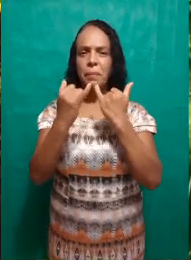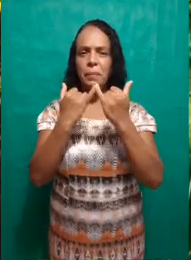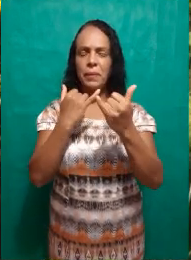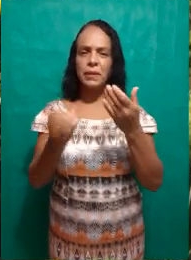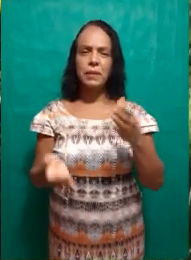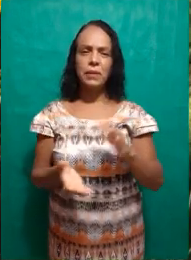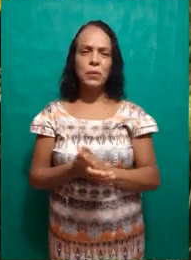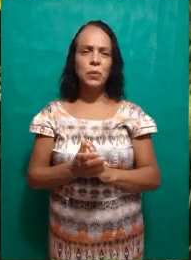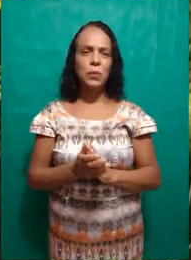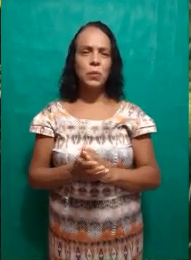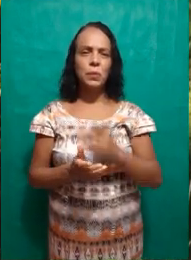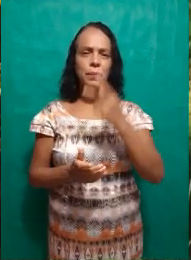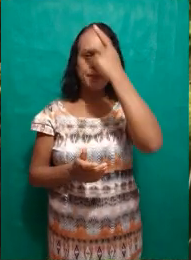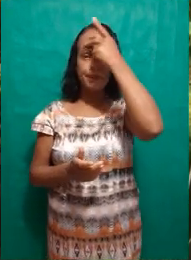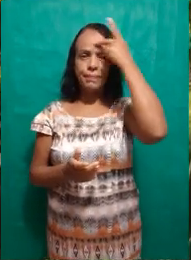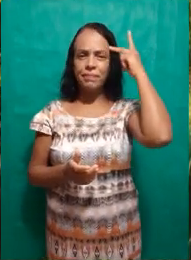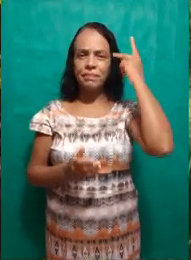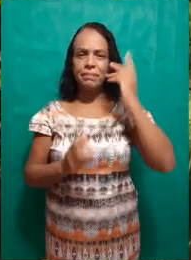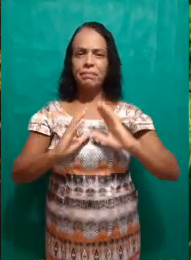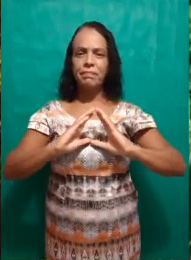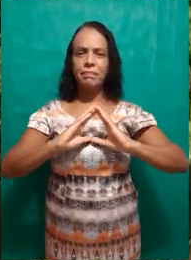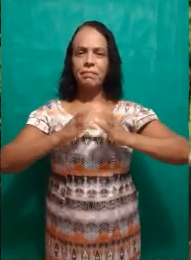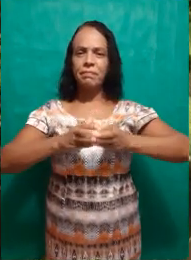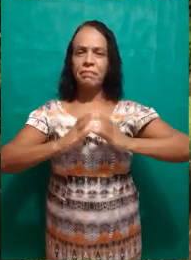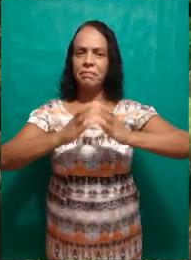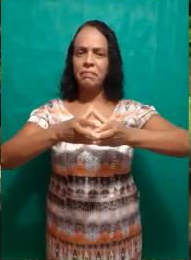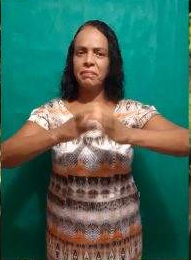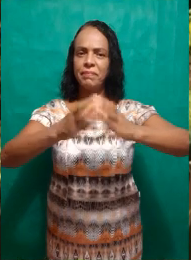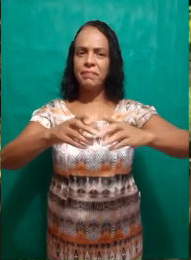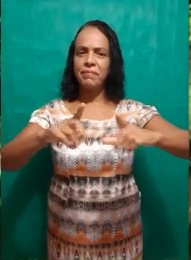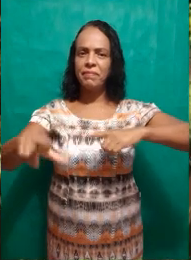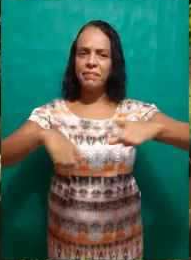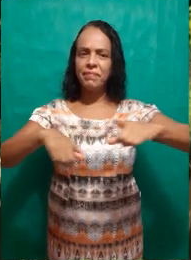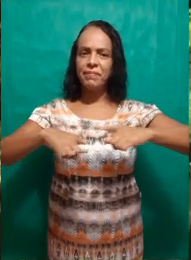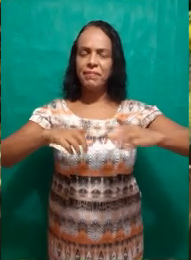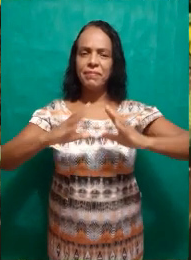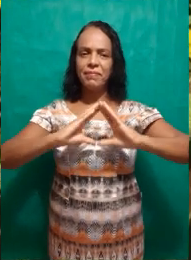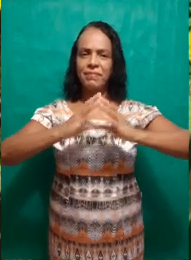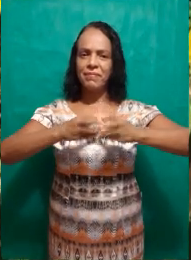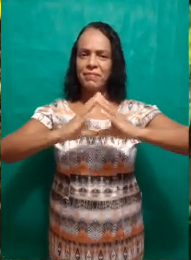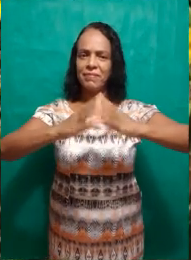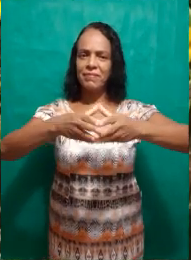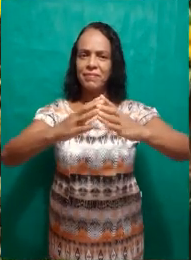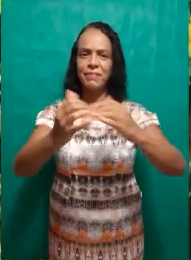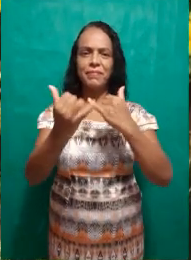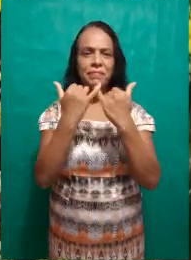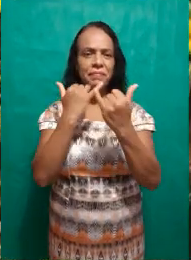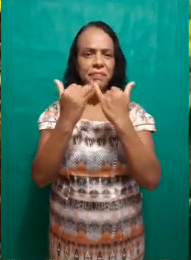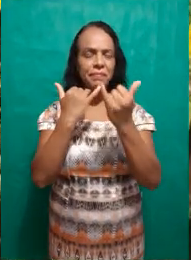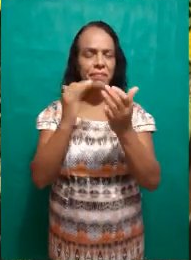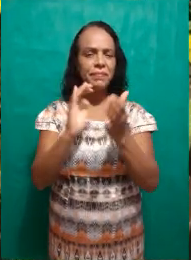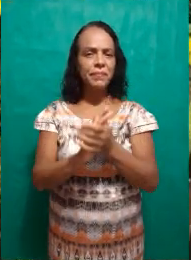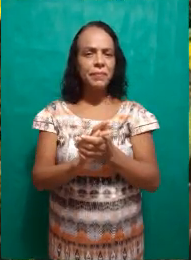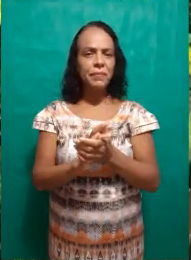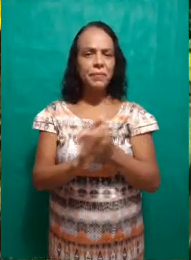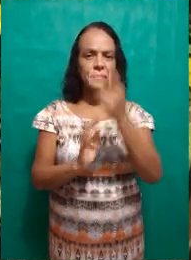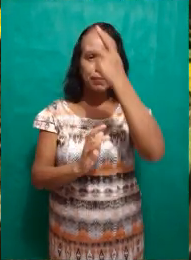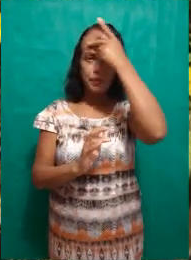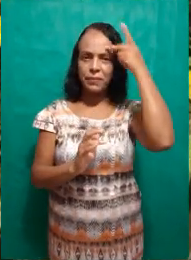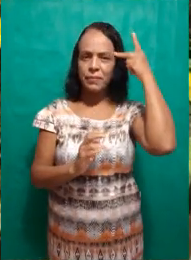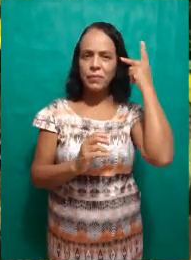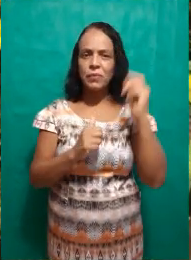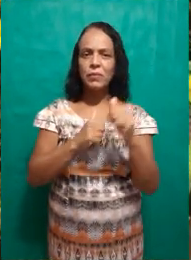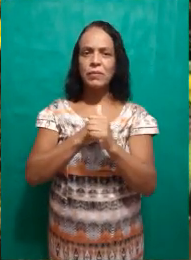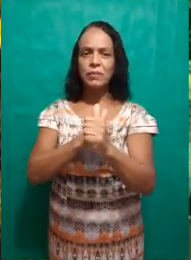né? Muito até um pouco similar ou parecido com o que é usado